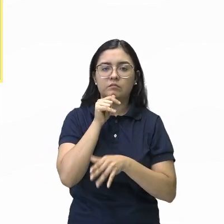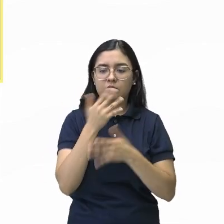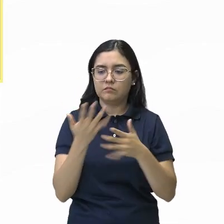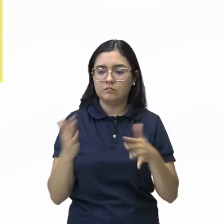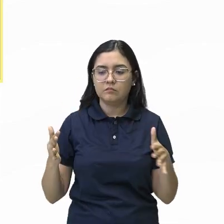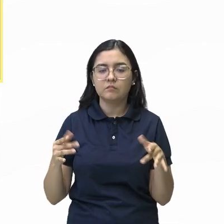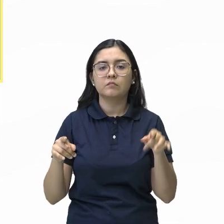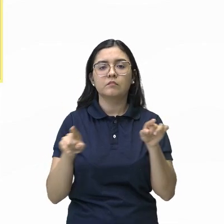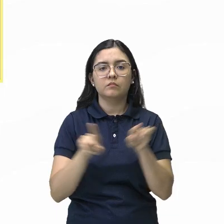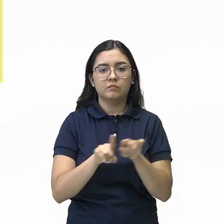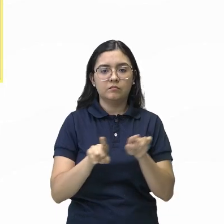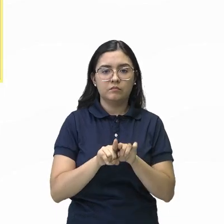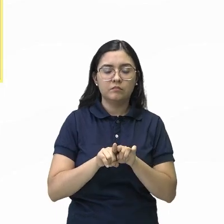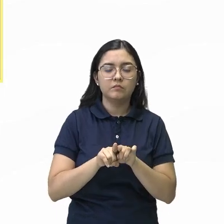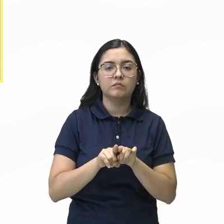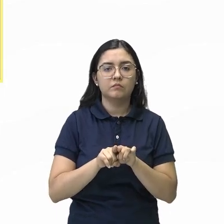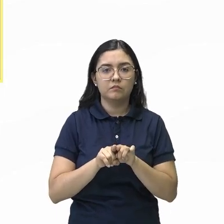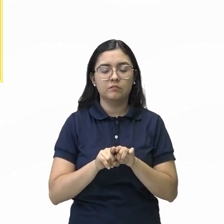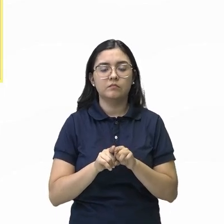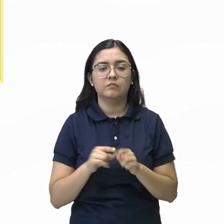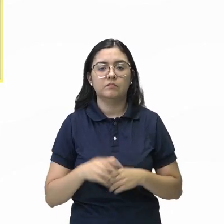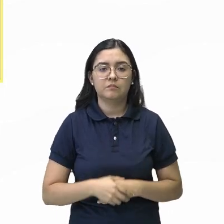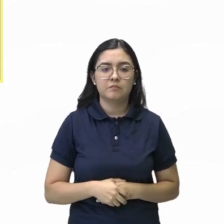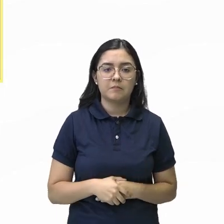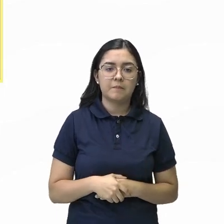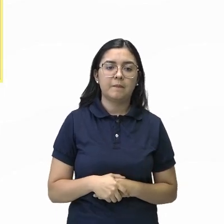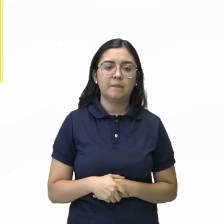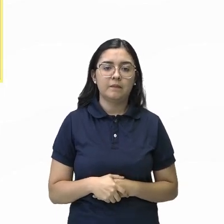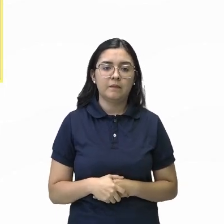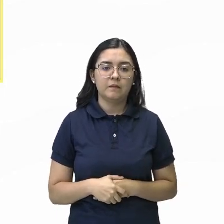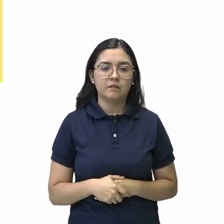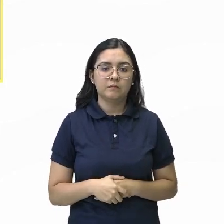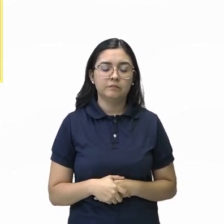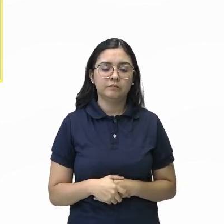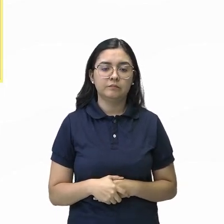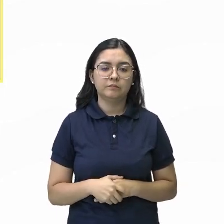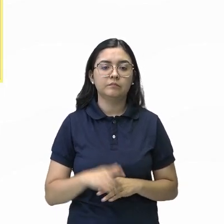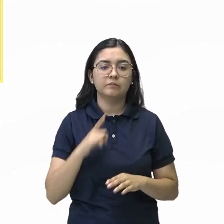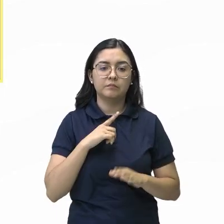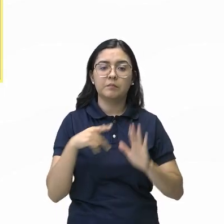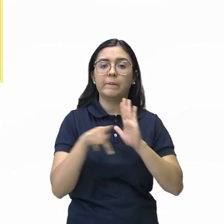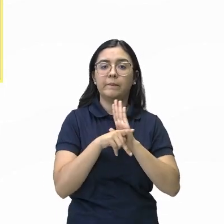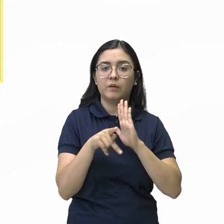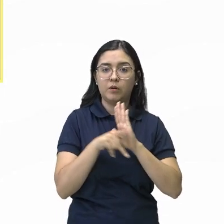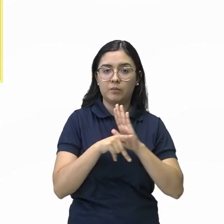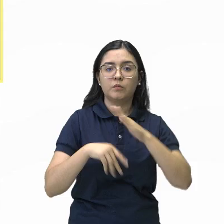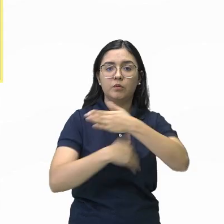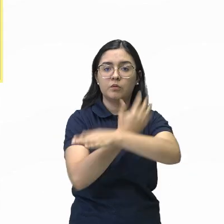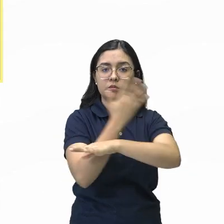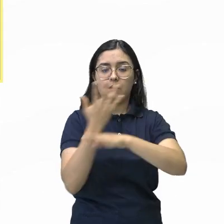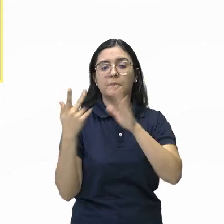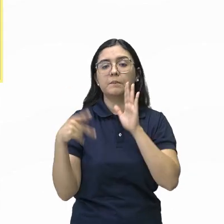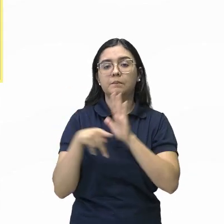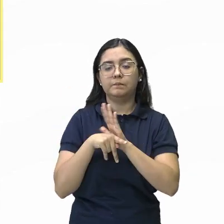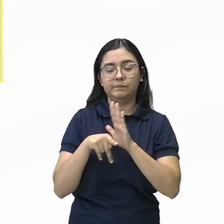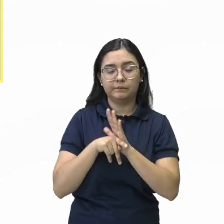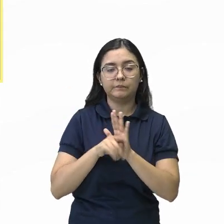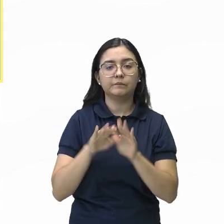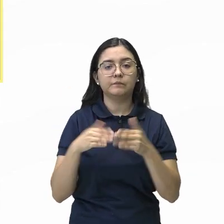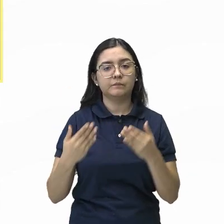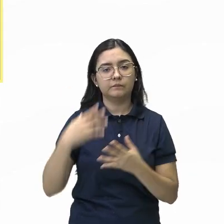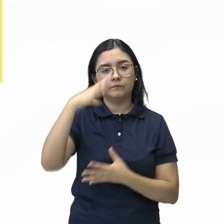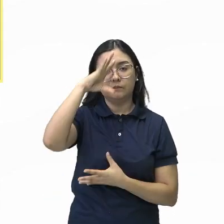outros ecossistemas aquáticos e os complexos ecológicos de que fazem parte, compreendendo ainda